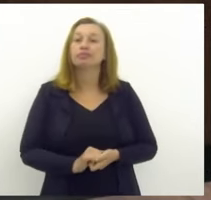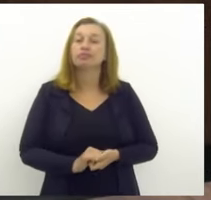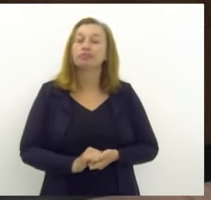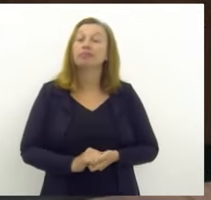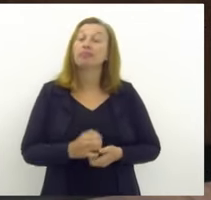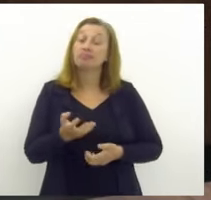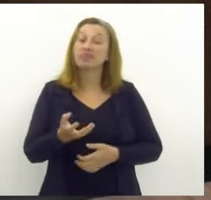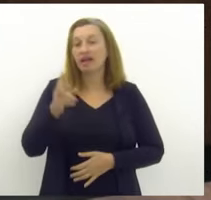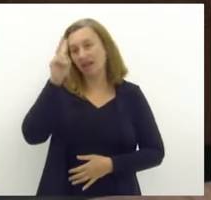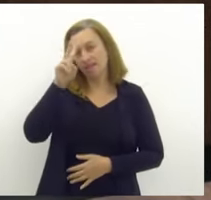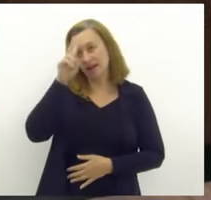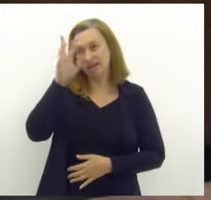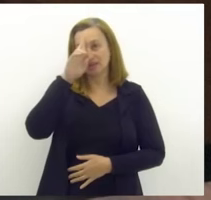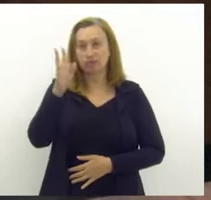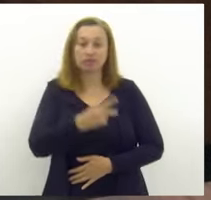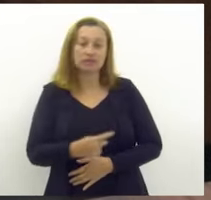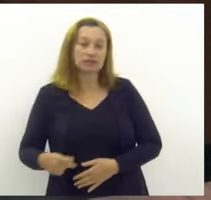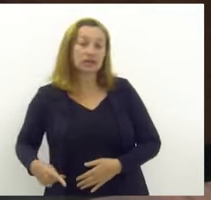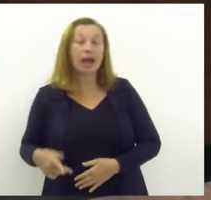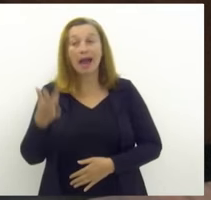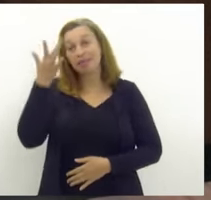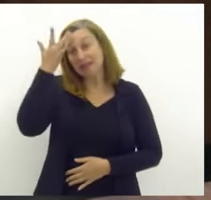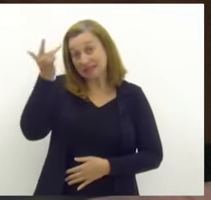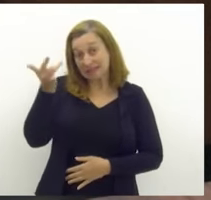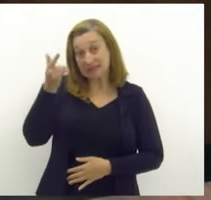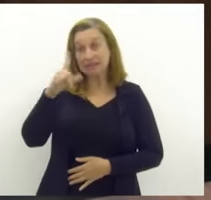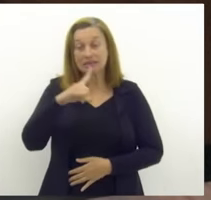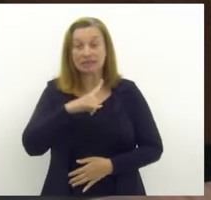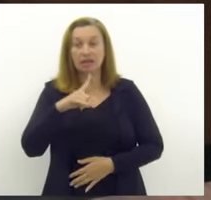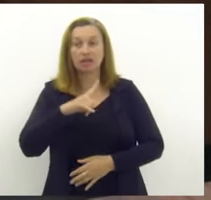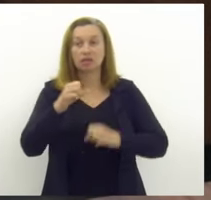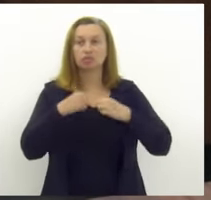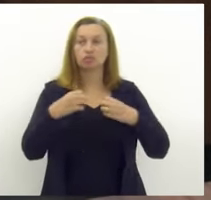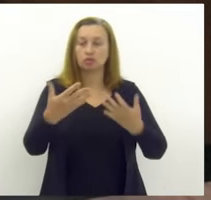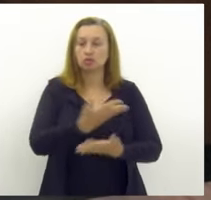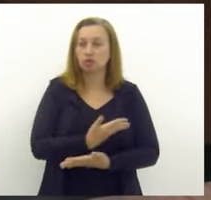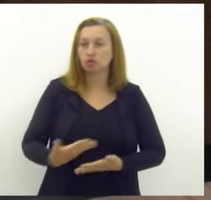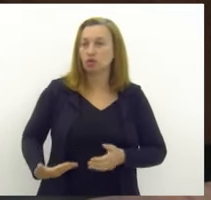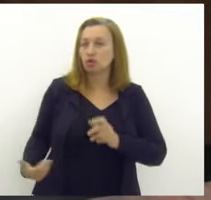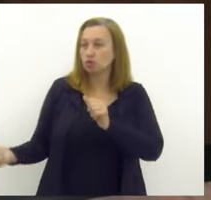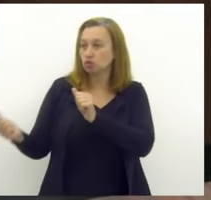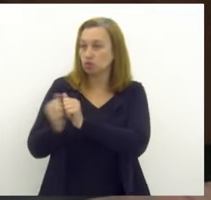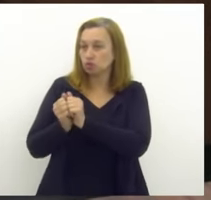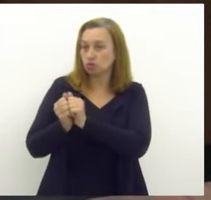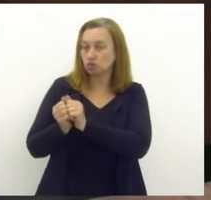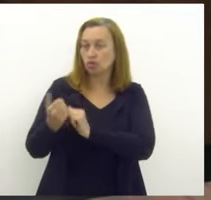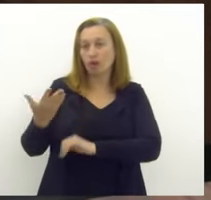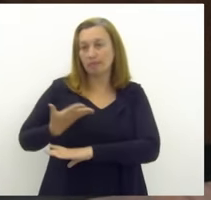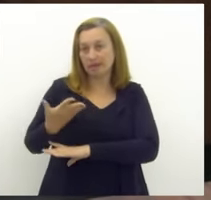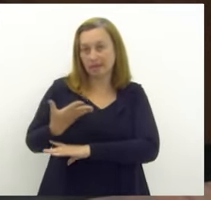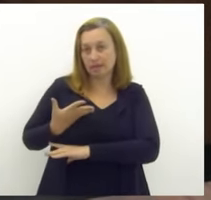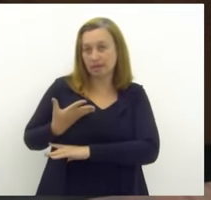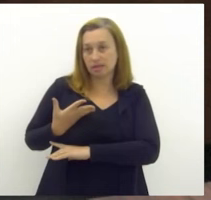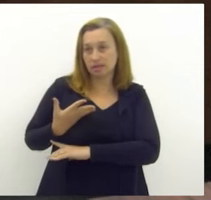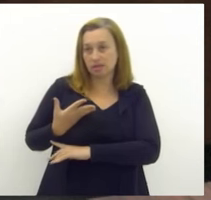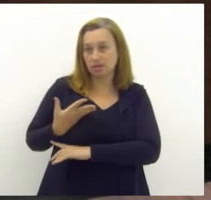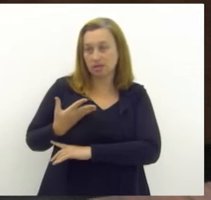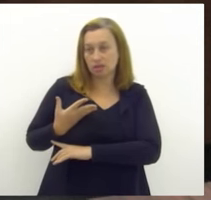queria lembrar Presidente amanhã nós temos uma audiência conjunta com a minha companheira